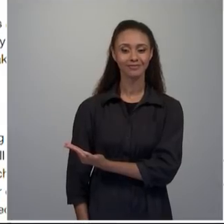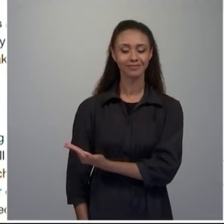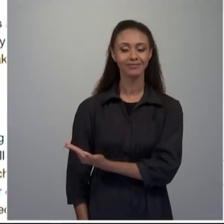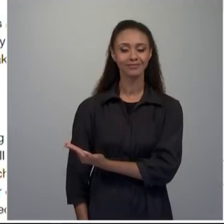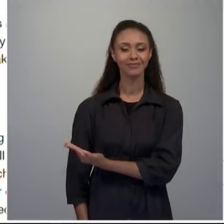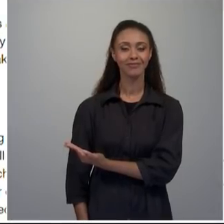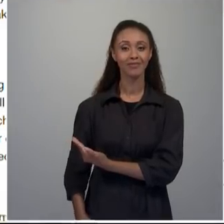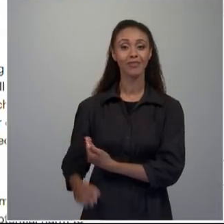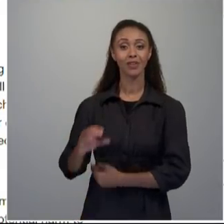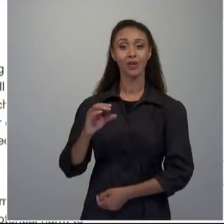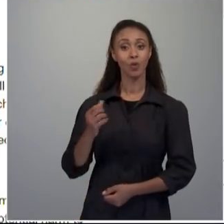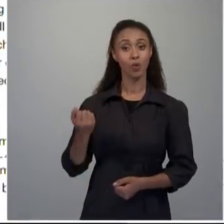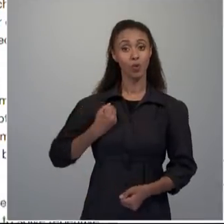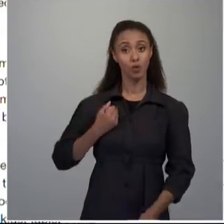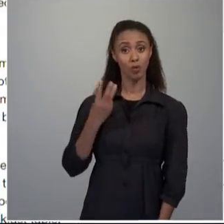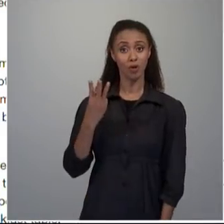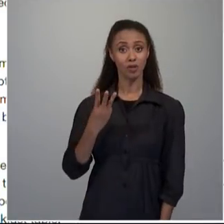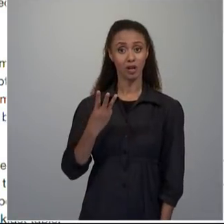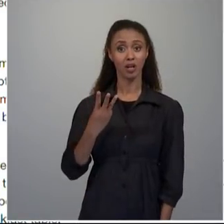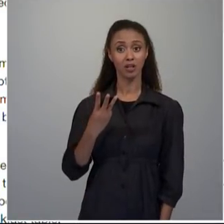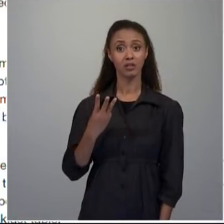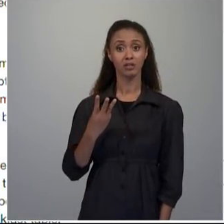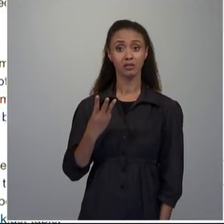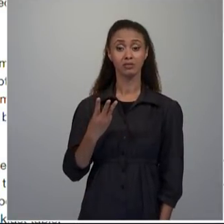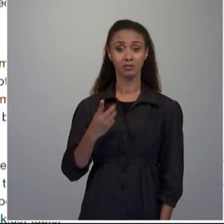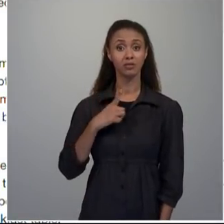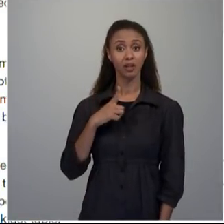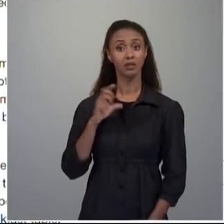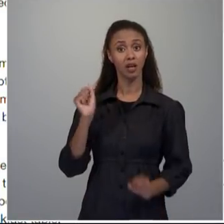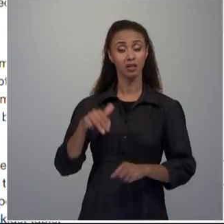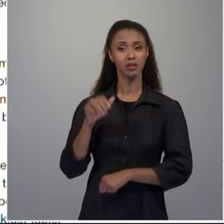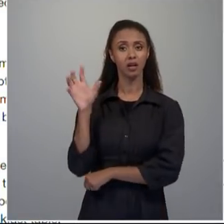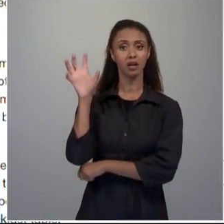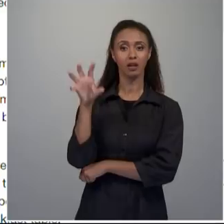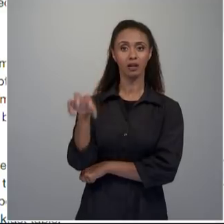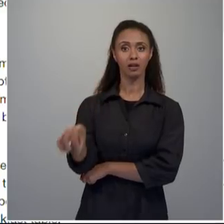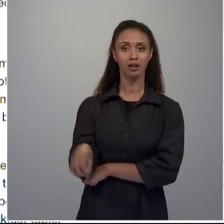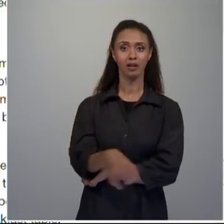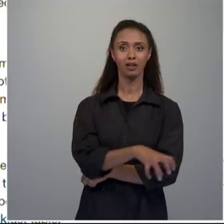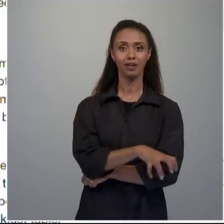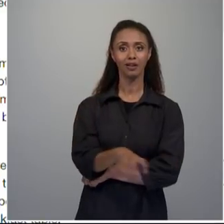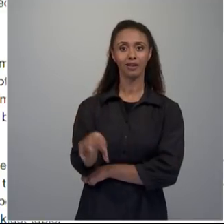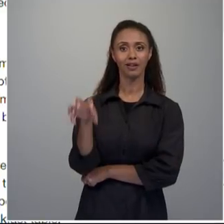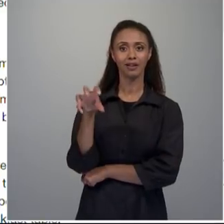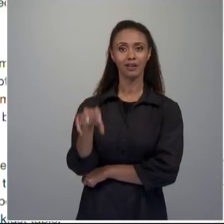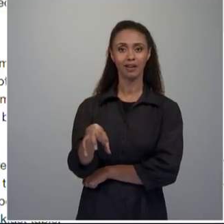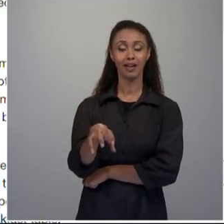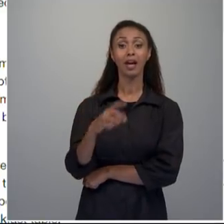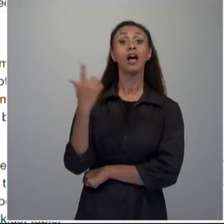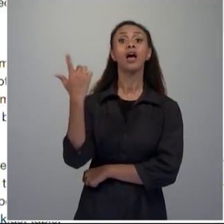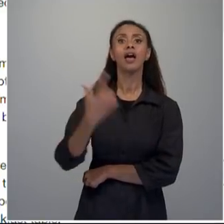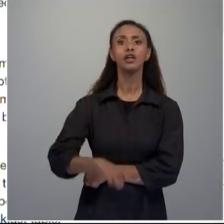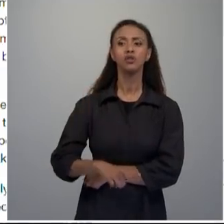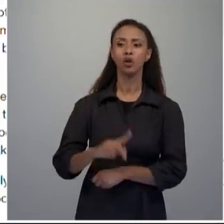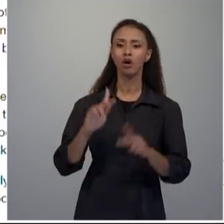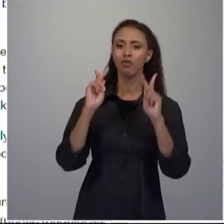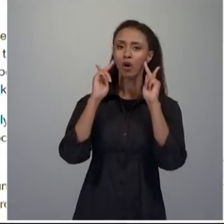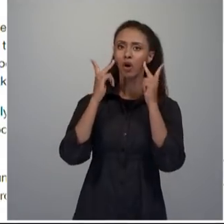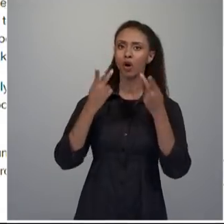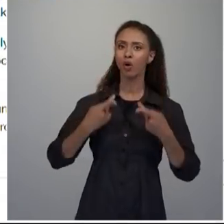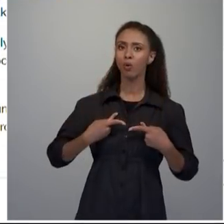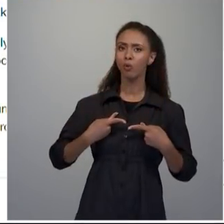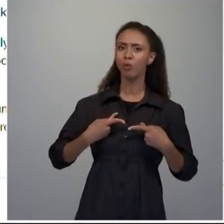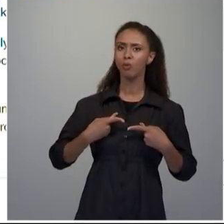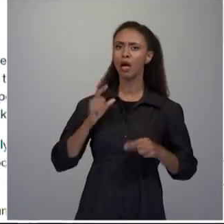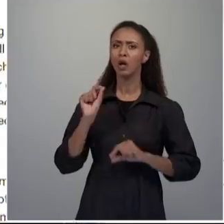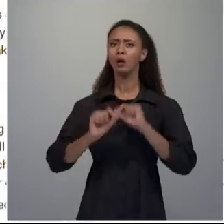estamos falando de manipulação e controle que uma visão é aquele vídeo em que apareceu lá tá perdendo de novo ou seja são as razões